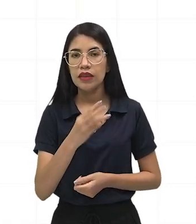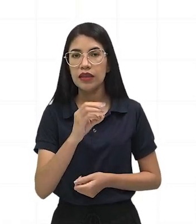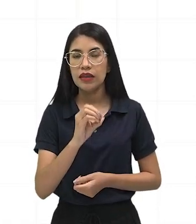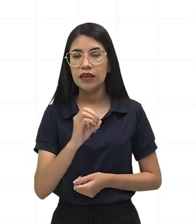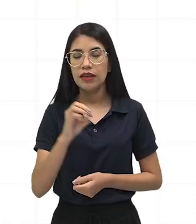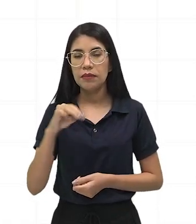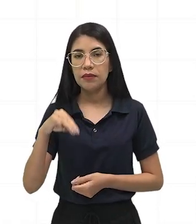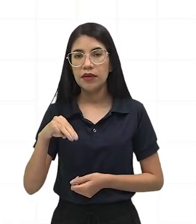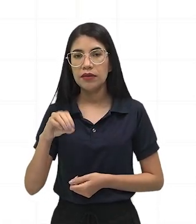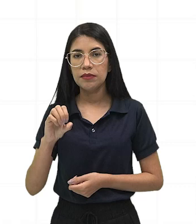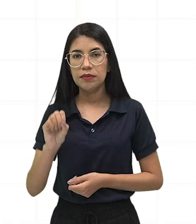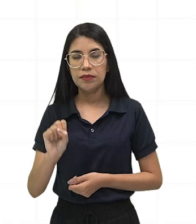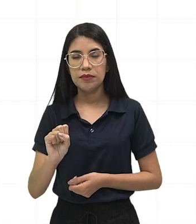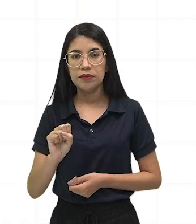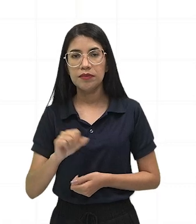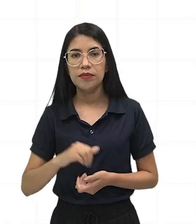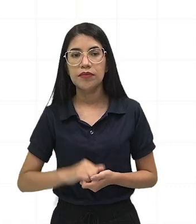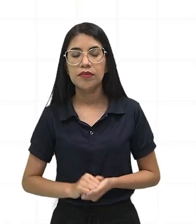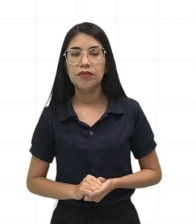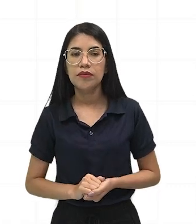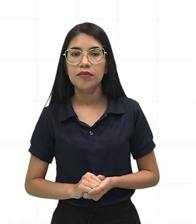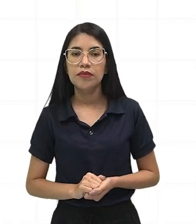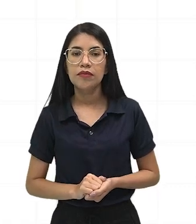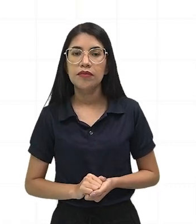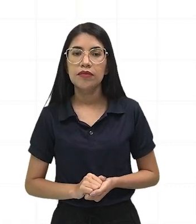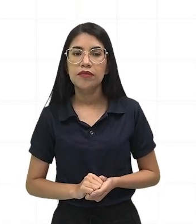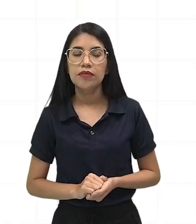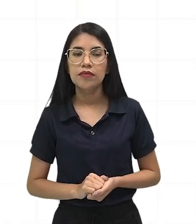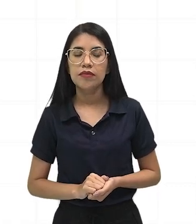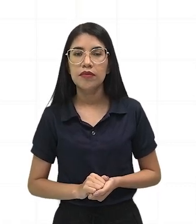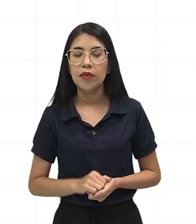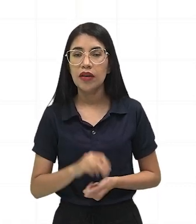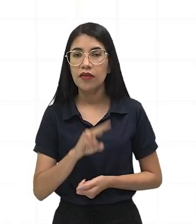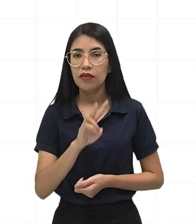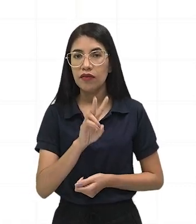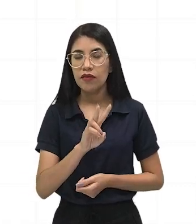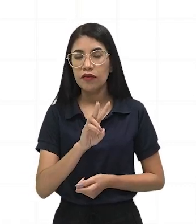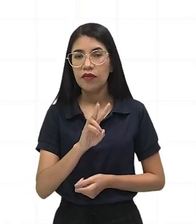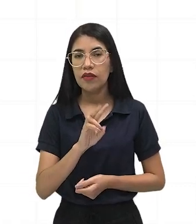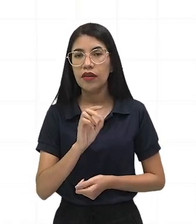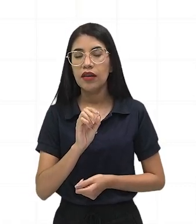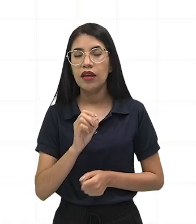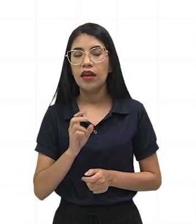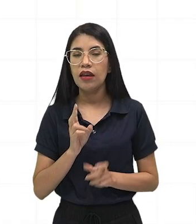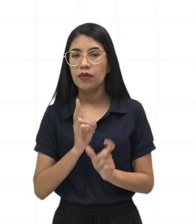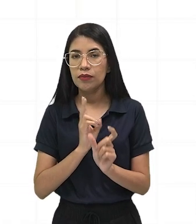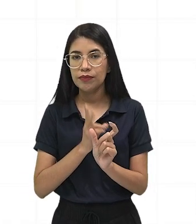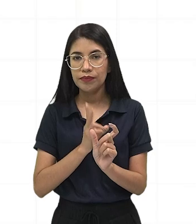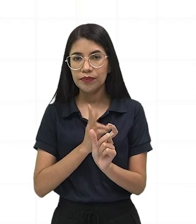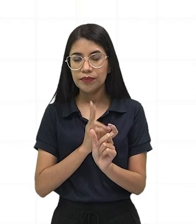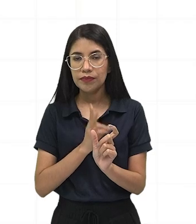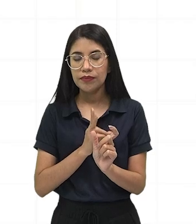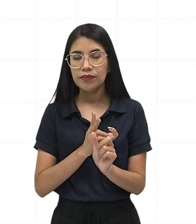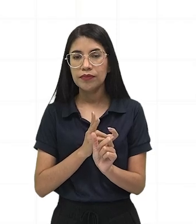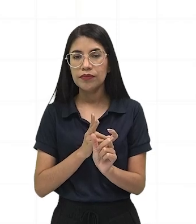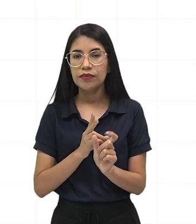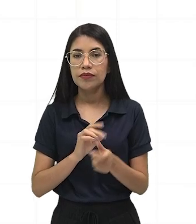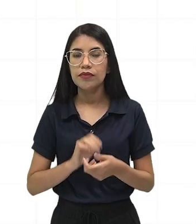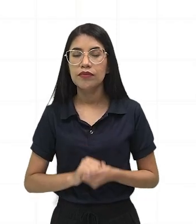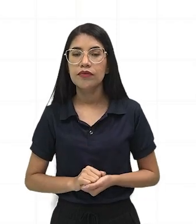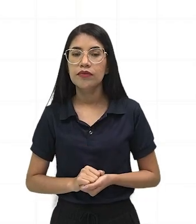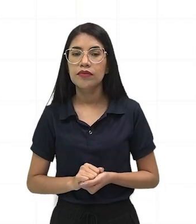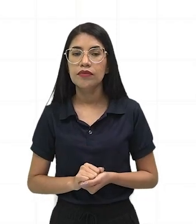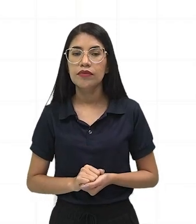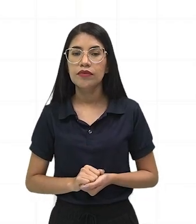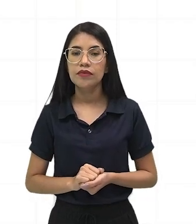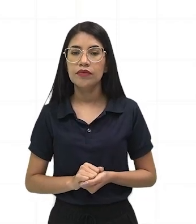metros por segundo. Porque é o nosso V. A velocidade é constante. Nós vamos considerar a